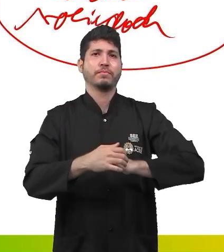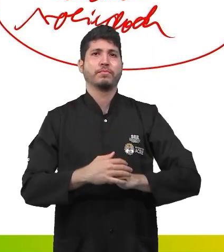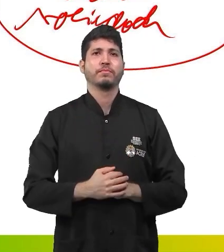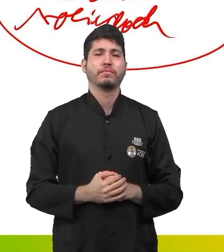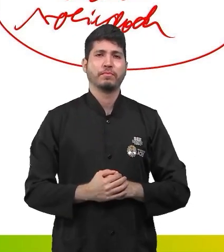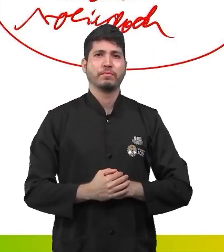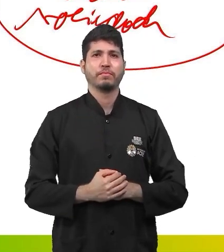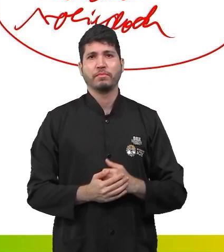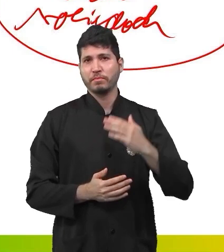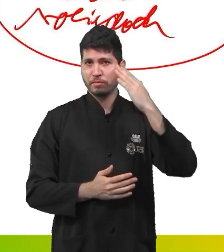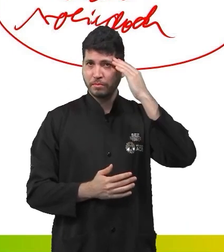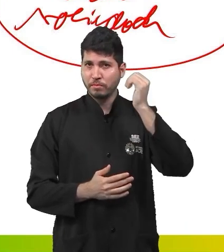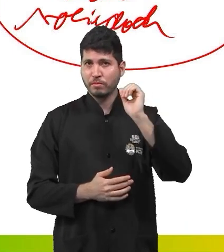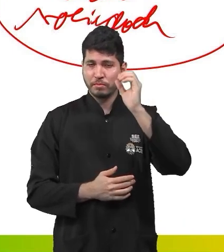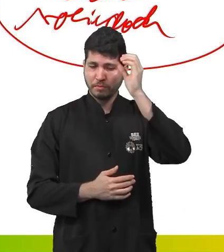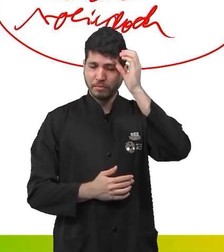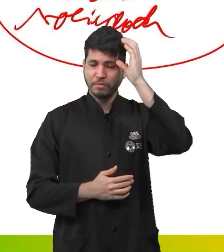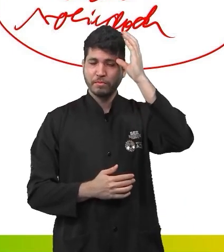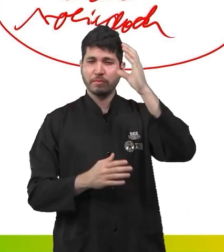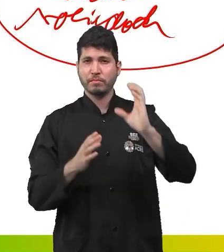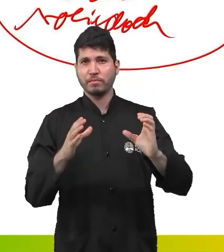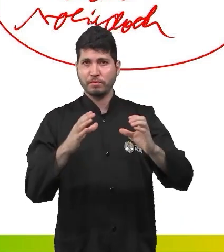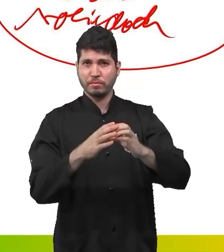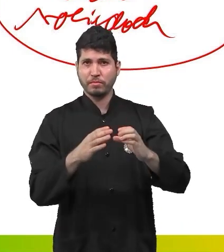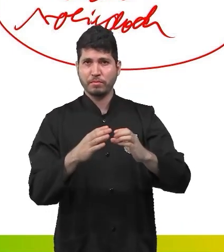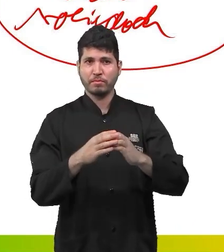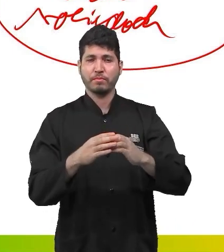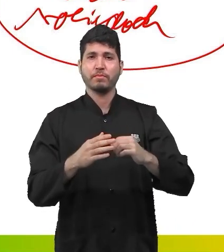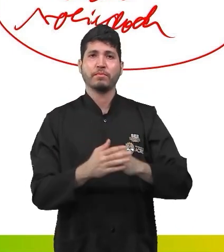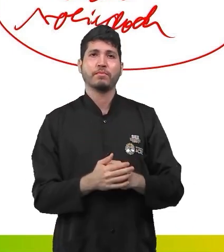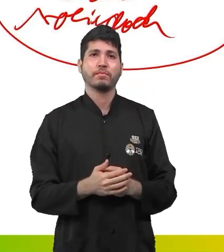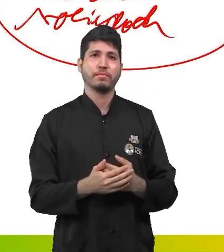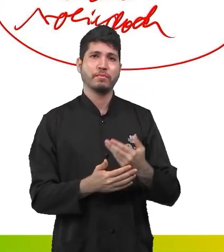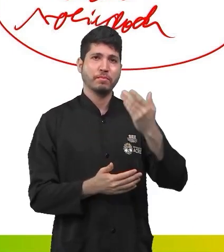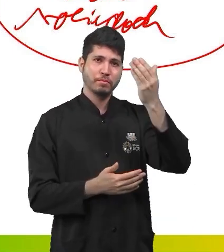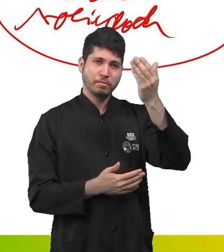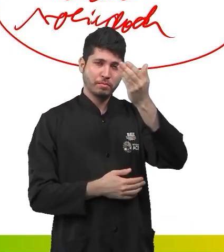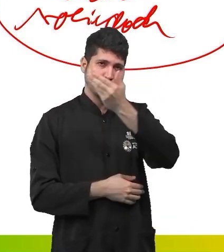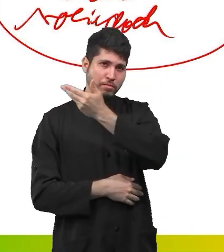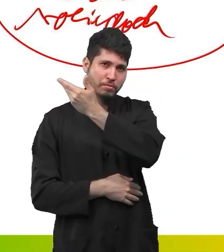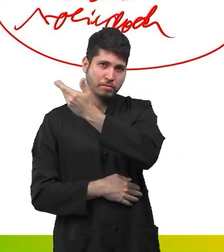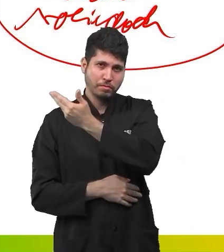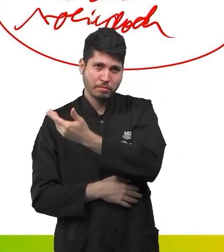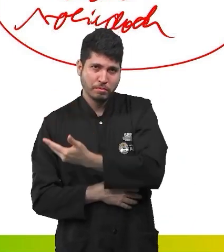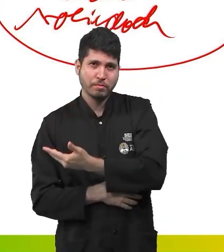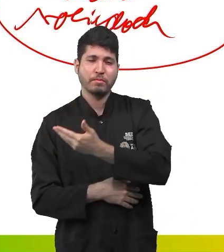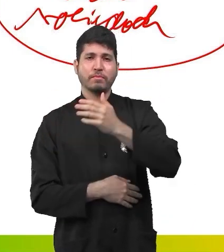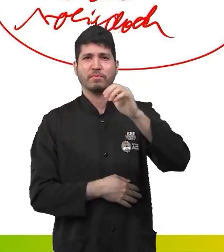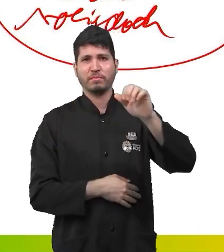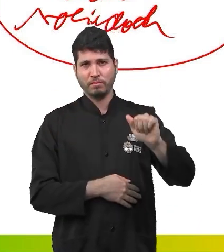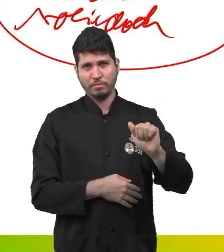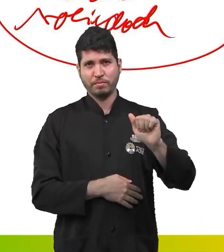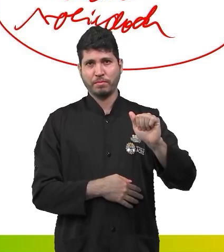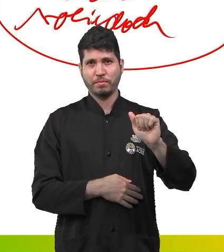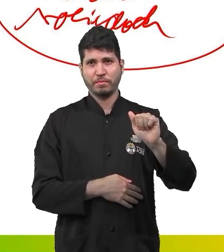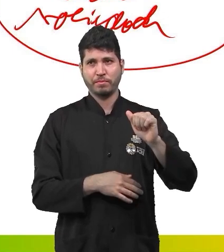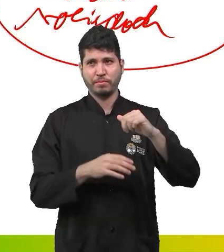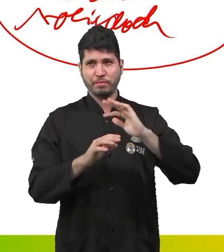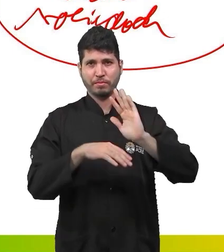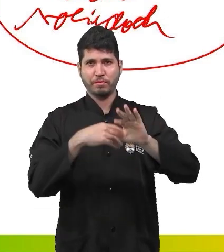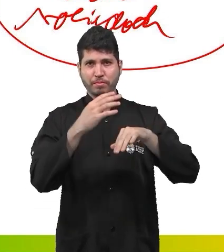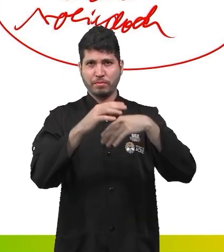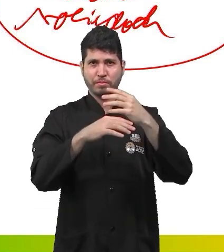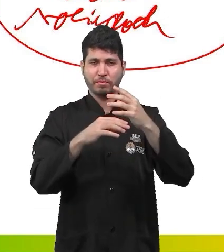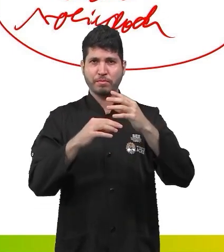sabendo que é o conhecimento de um grupo, né, da sociedade. Então, vamos lá ver as alternativas. Alternativa A. O